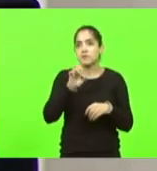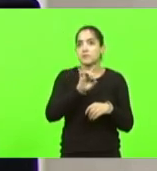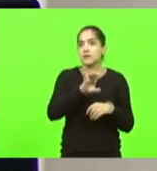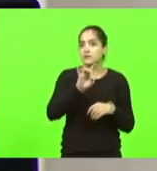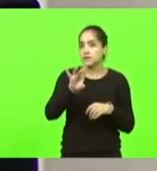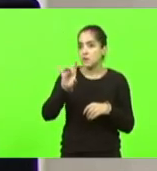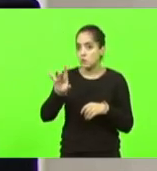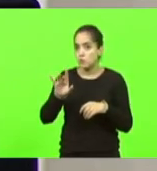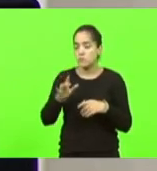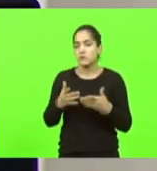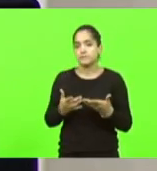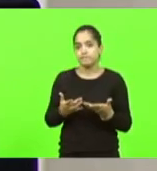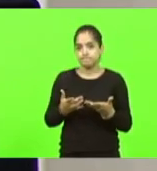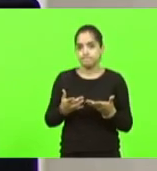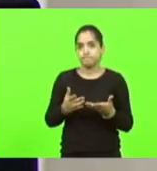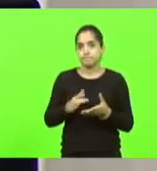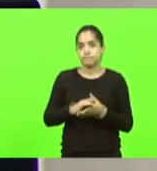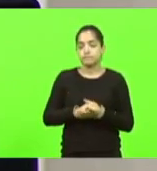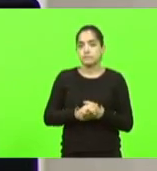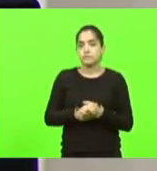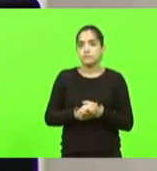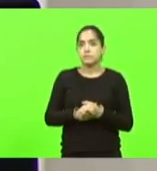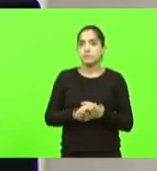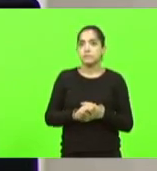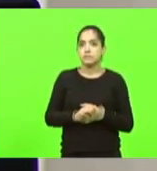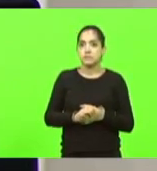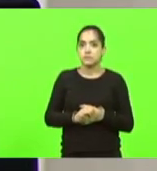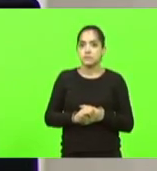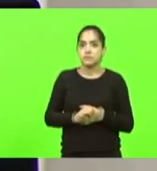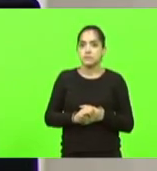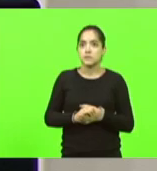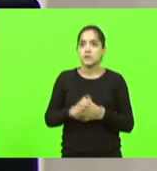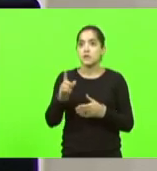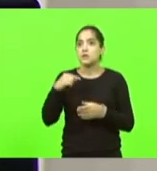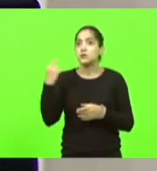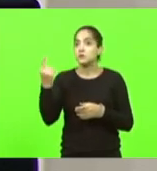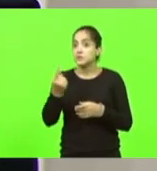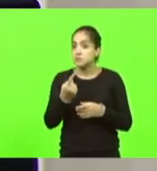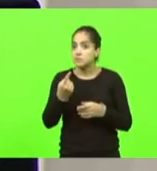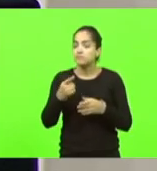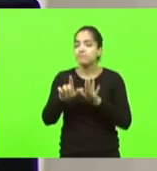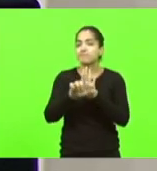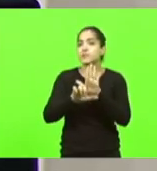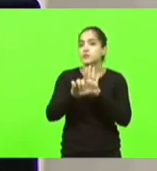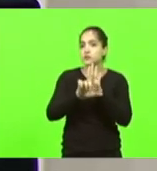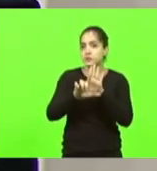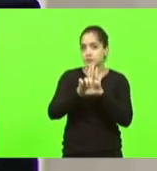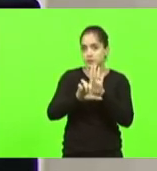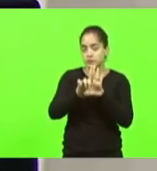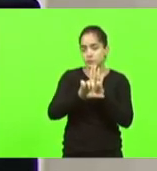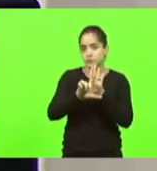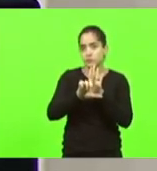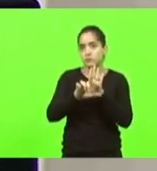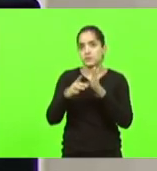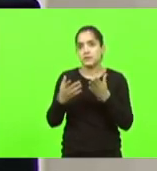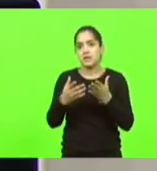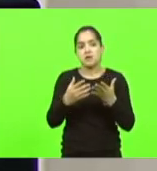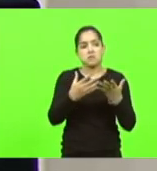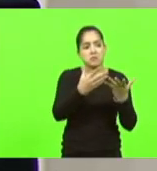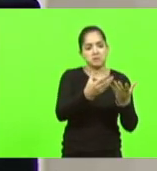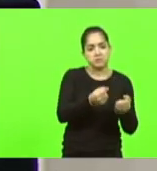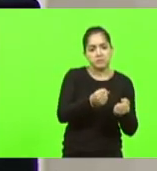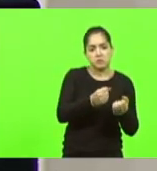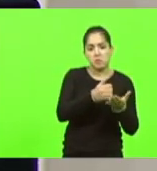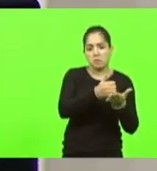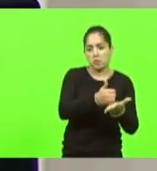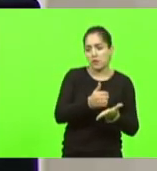um de cada uma de nós Hoje nós estamos aqui legislando não a favor deste